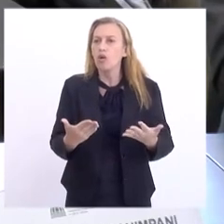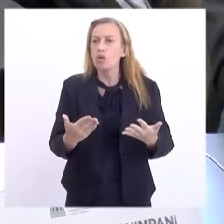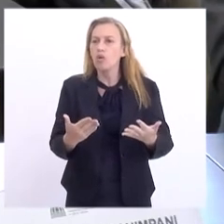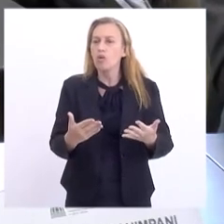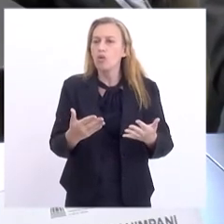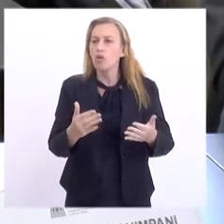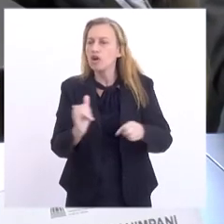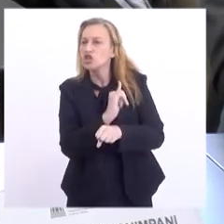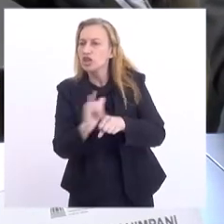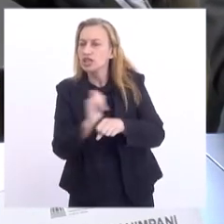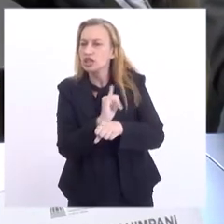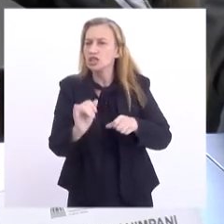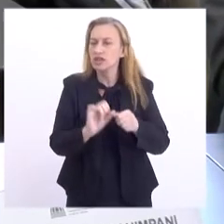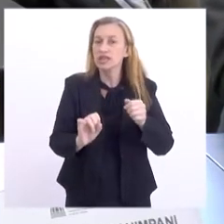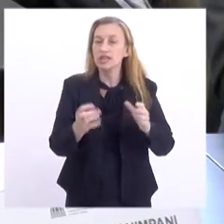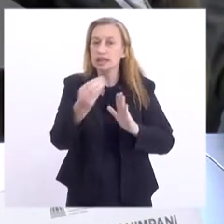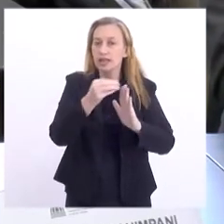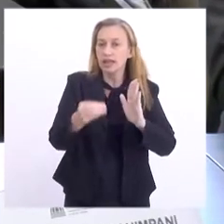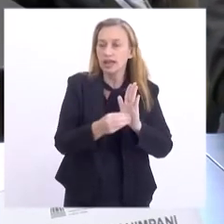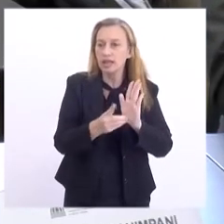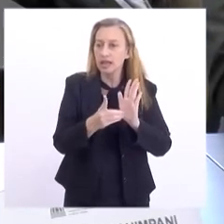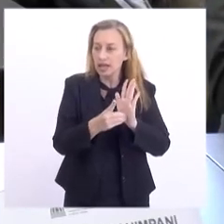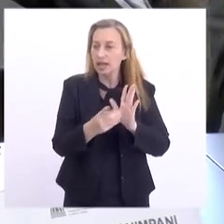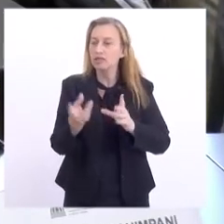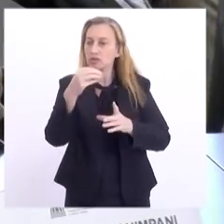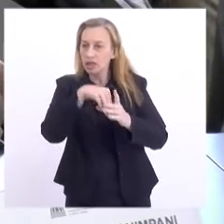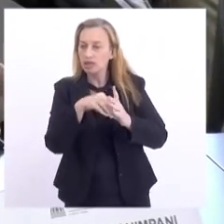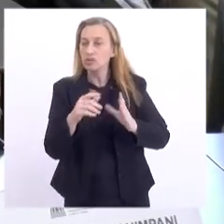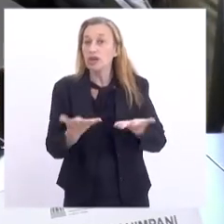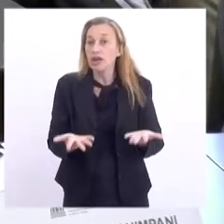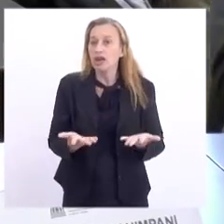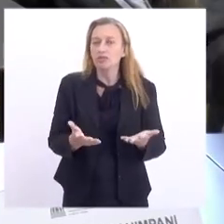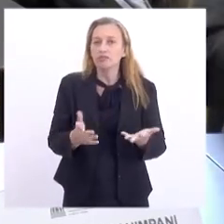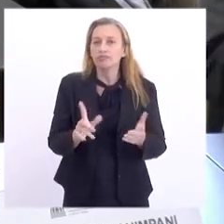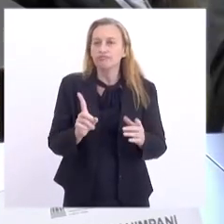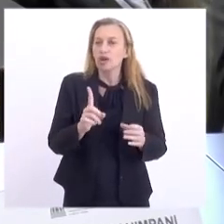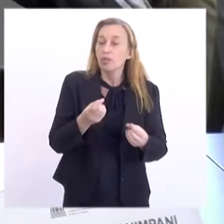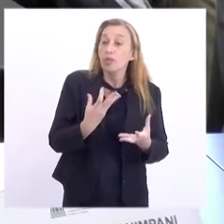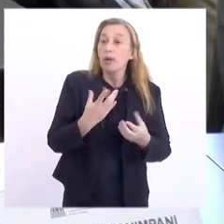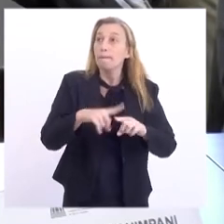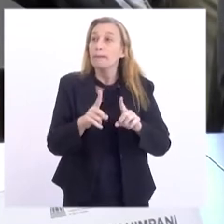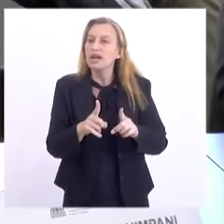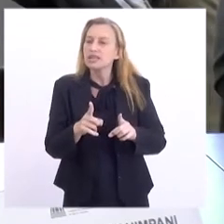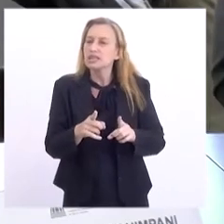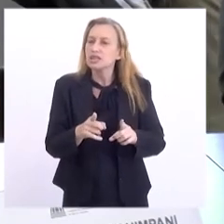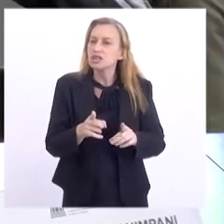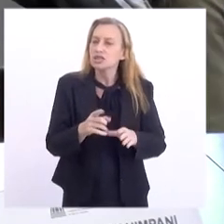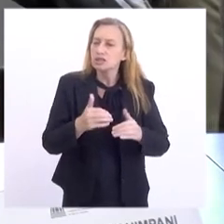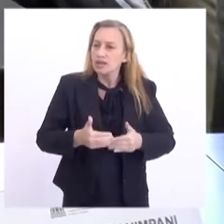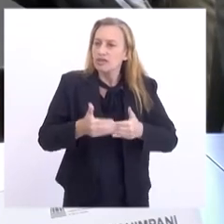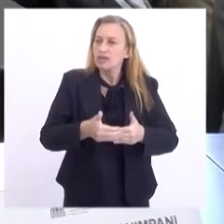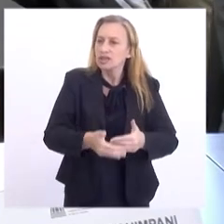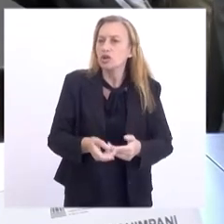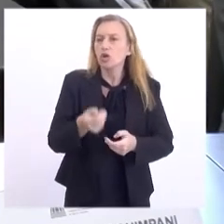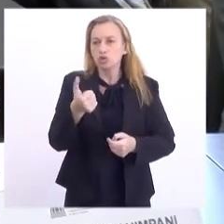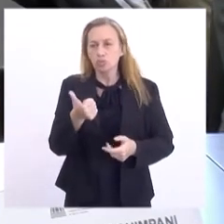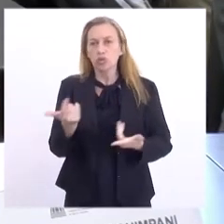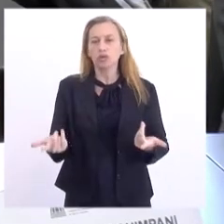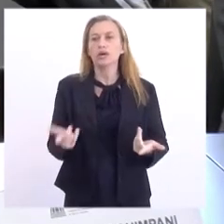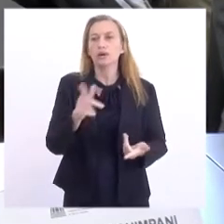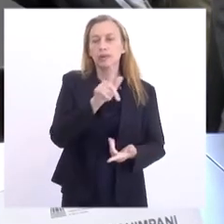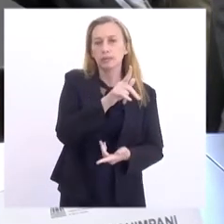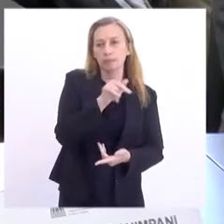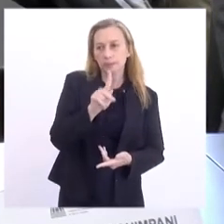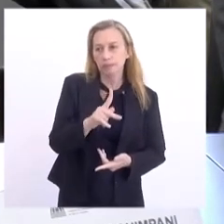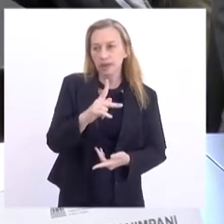adotadas Estão lá dentro desse decreto então assim É um cenário que ainda não é ideal mas a gente está efetivamente avançando até